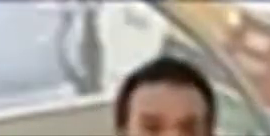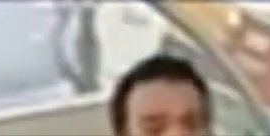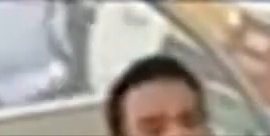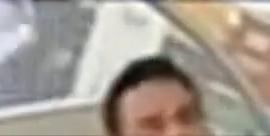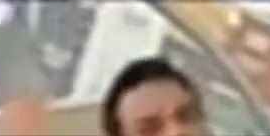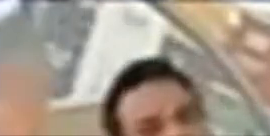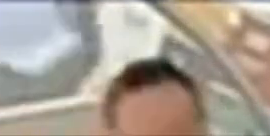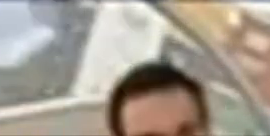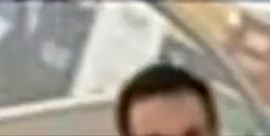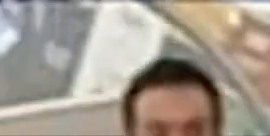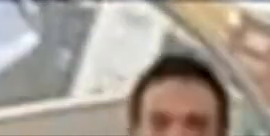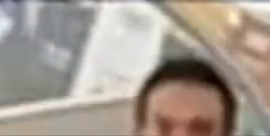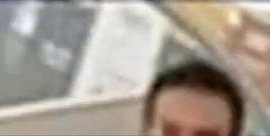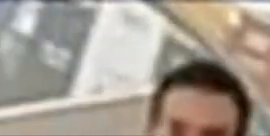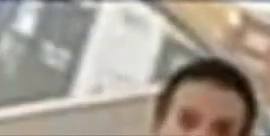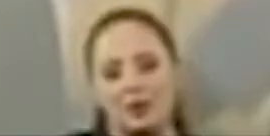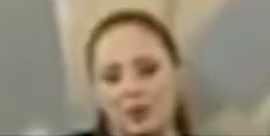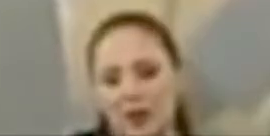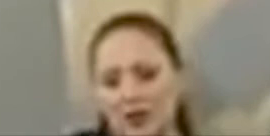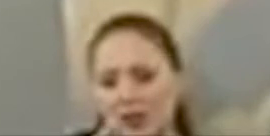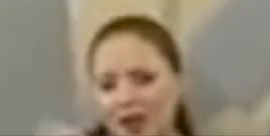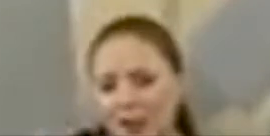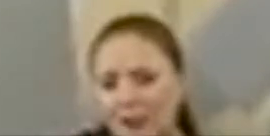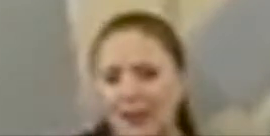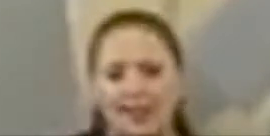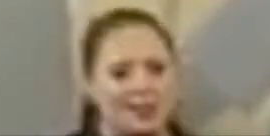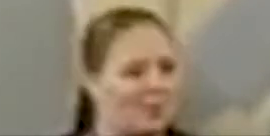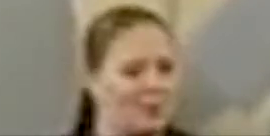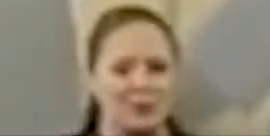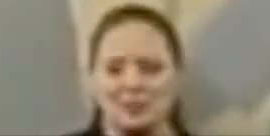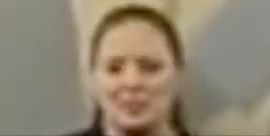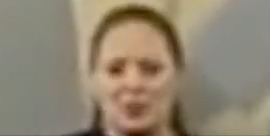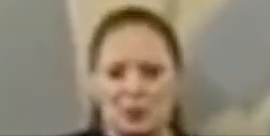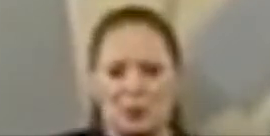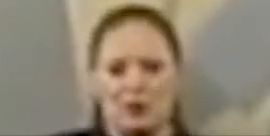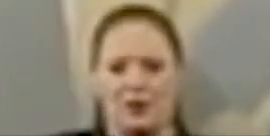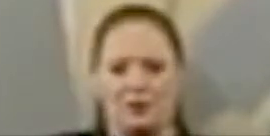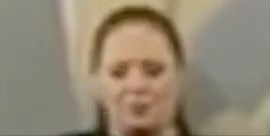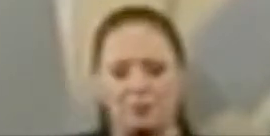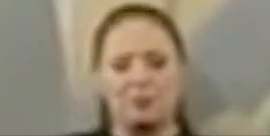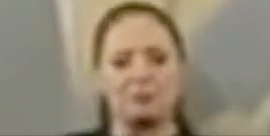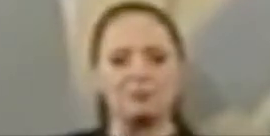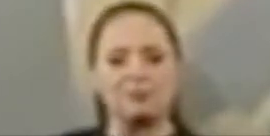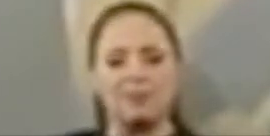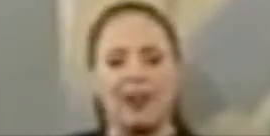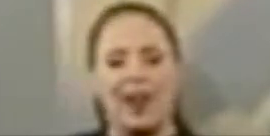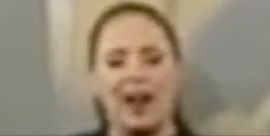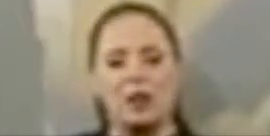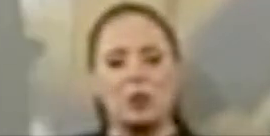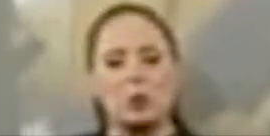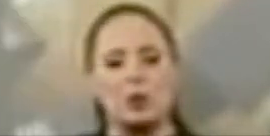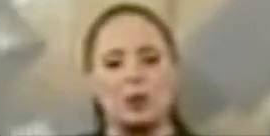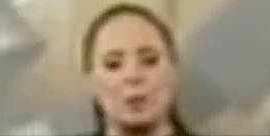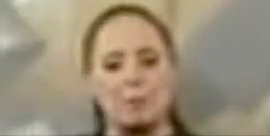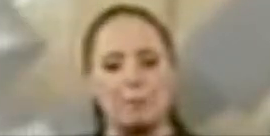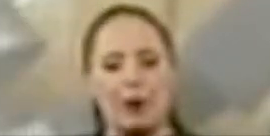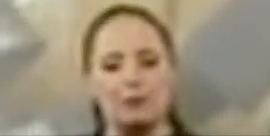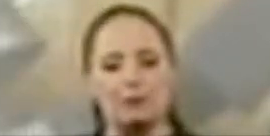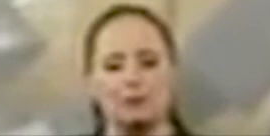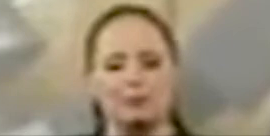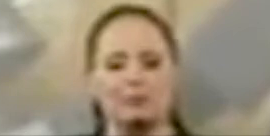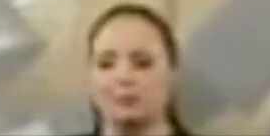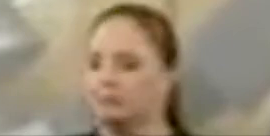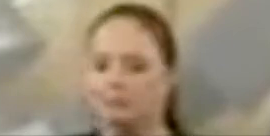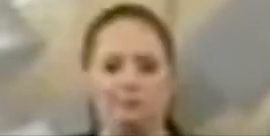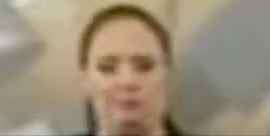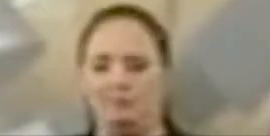foi destinado por A, B ou C. O presidente da Comissão Nacional de Estudos Constitucionais da OAB e ex-presidente